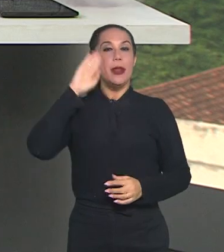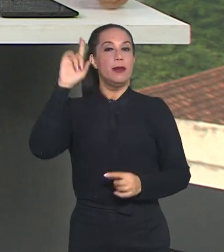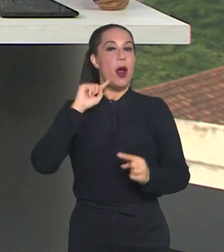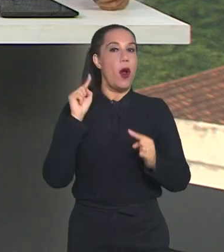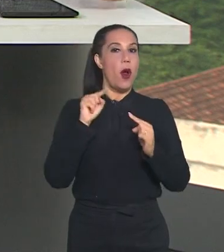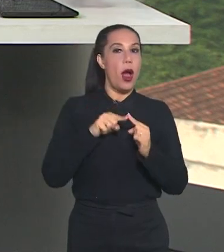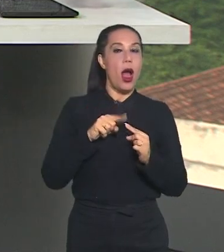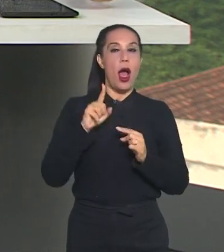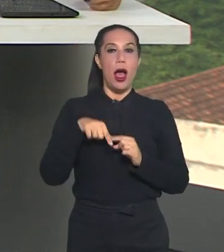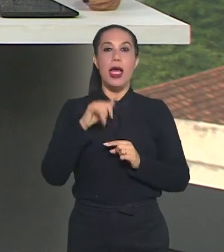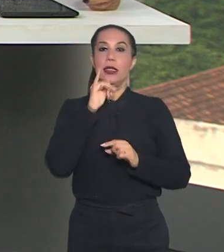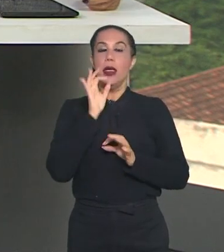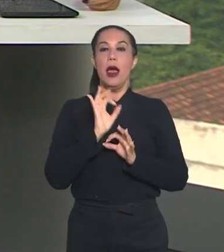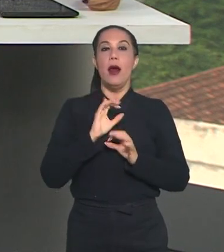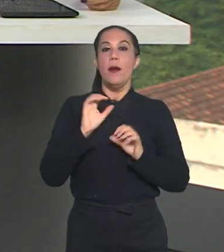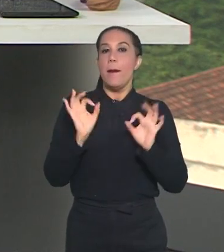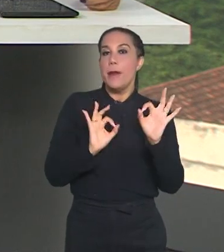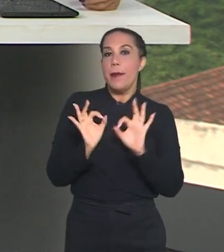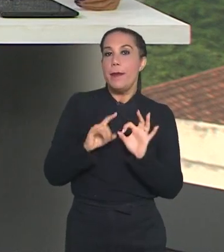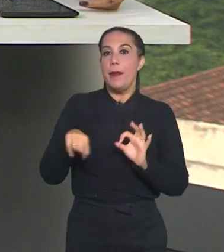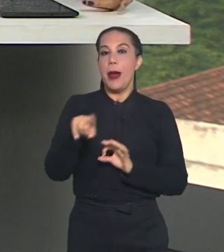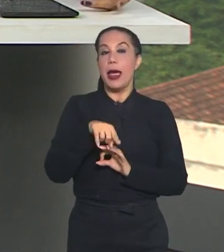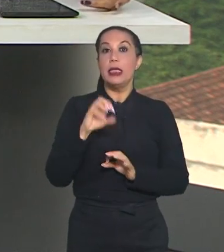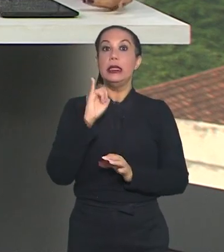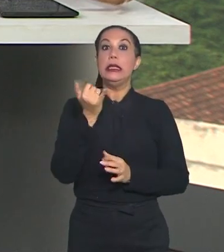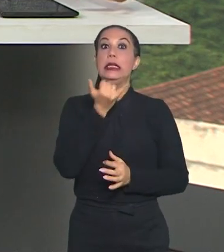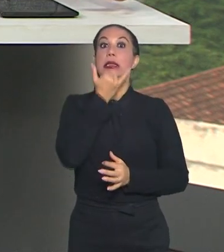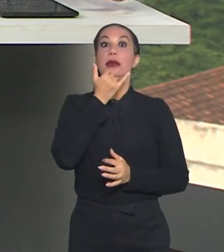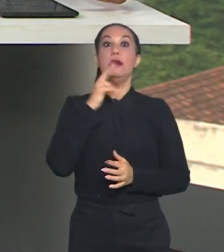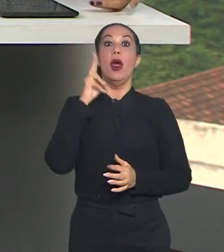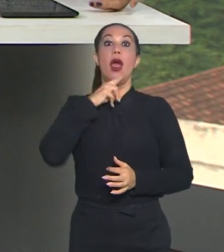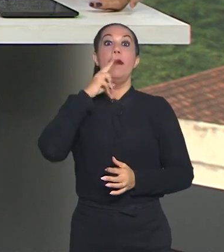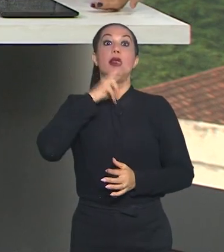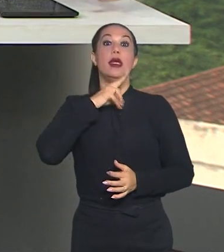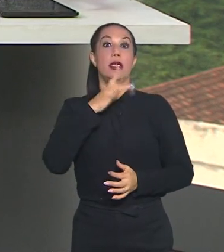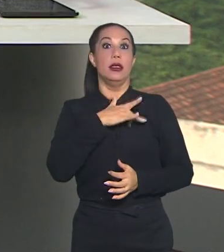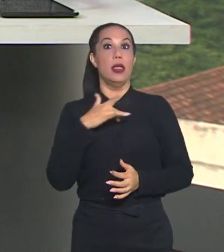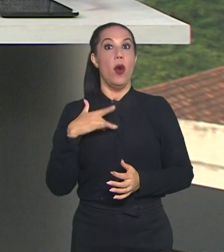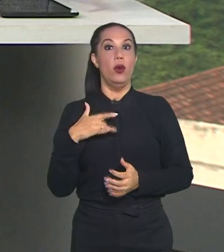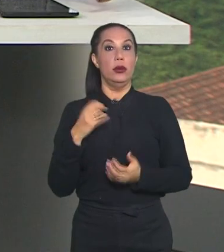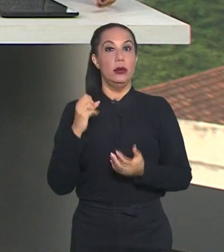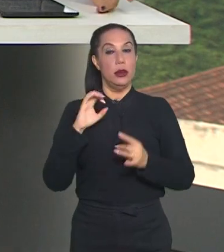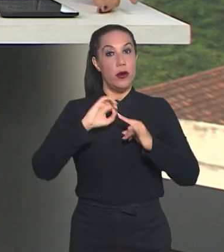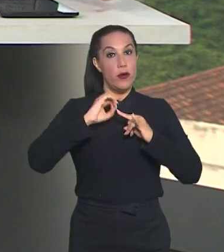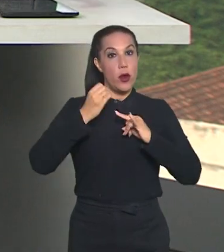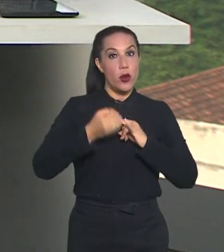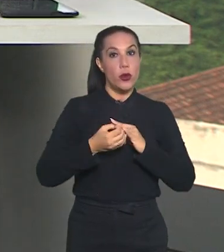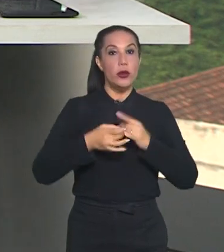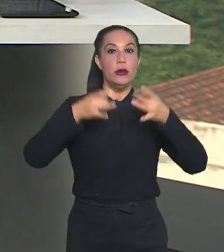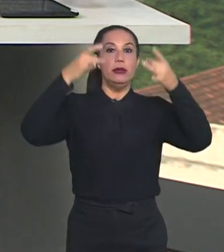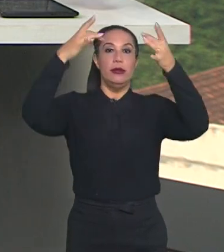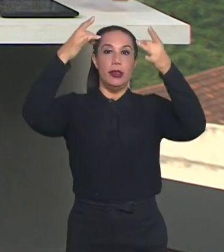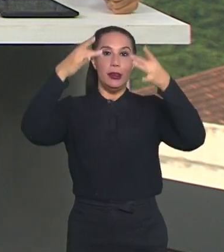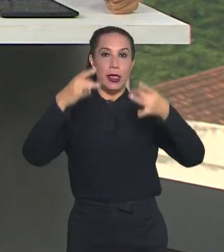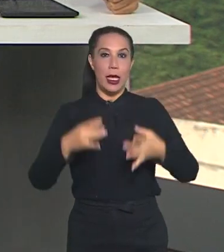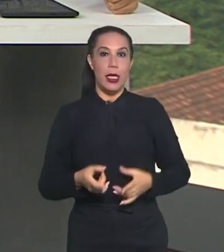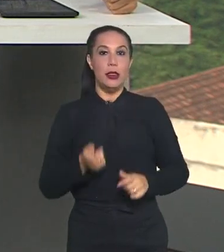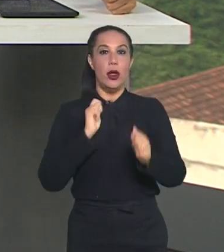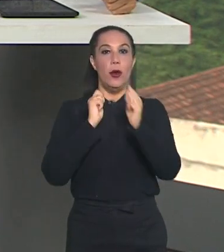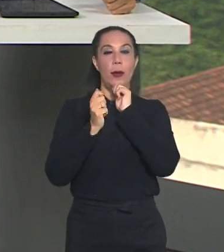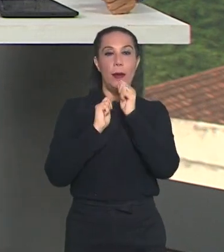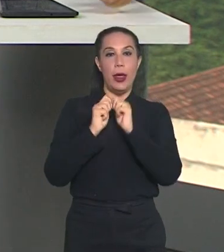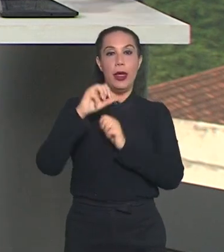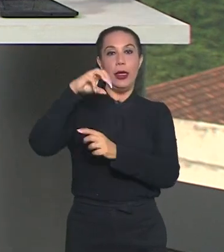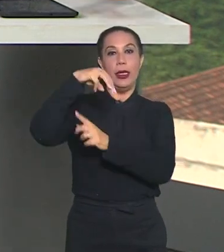A ideia é preparar a região para uma possível emergência sanitária. Quem está na Fiocruz e traz os detalhes para a gente